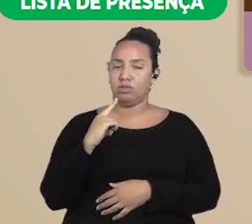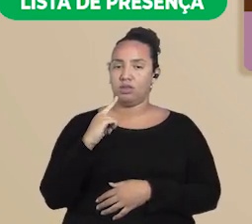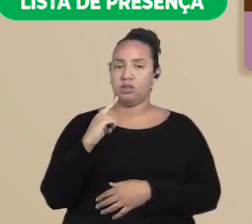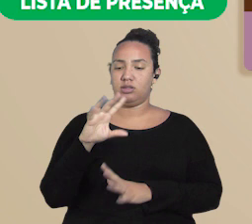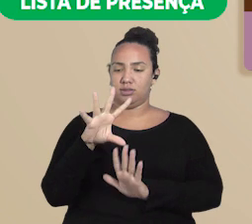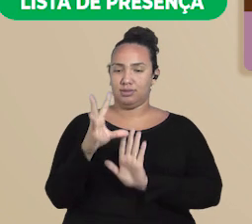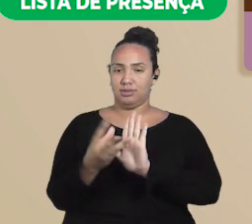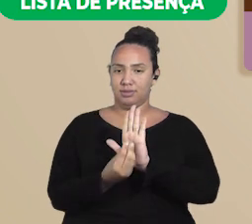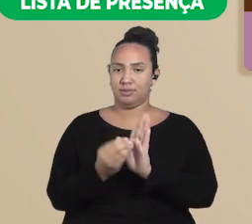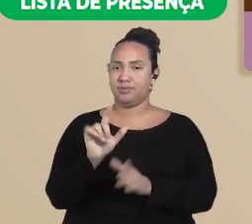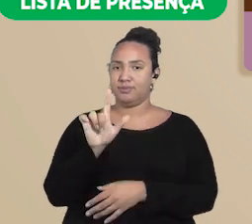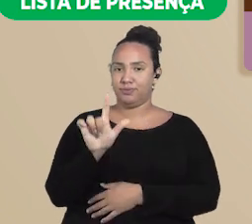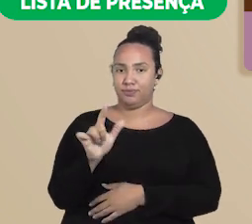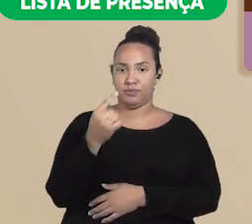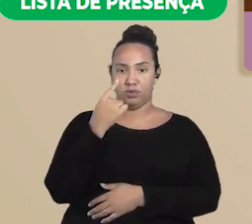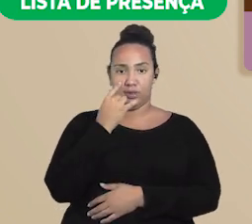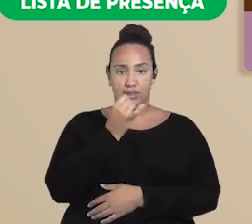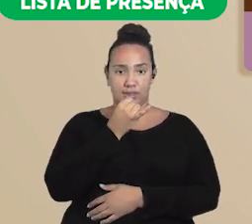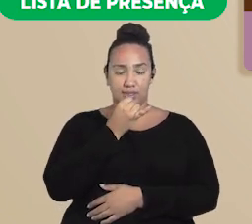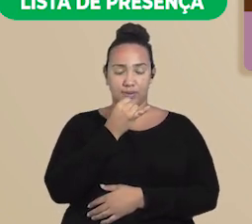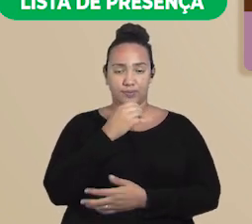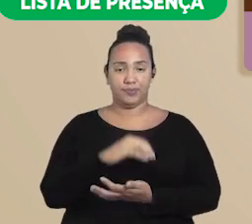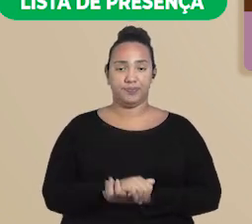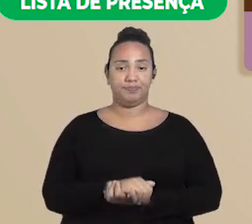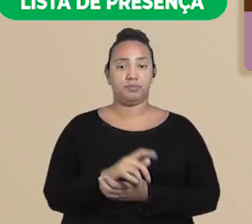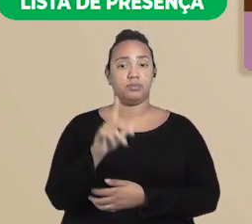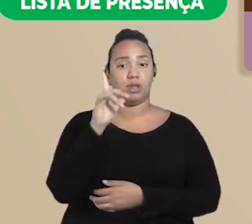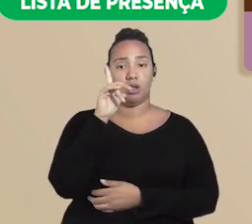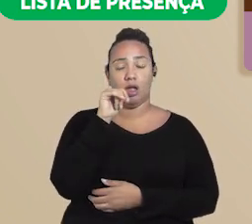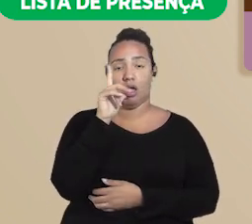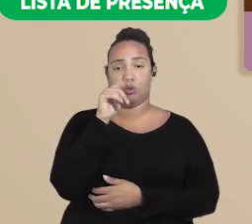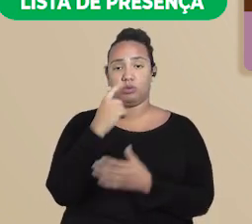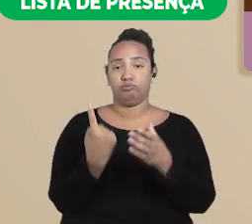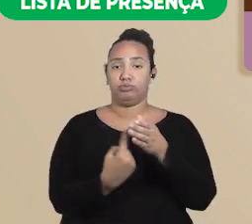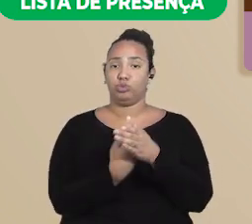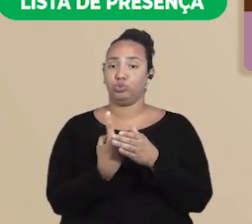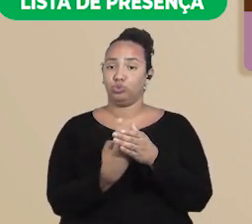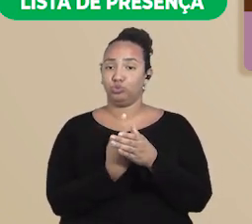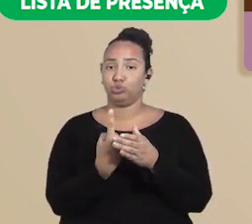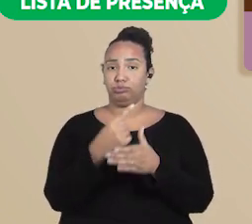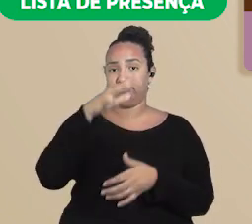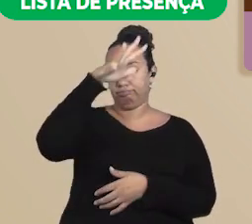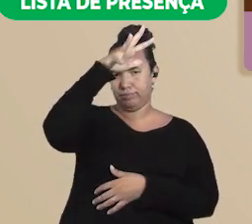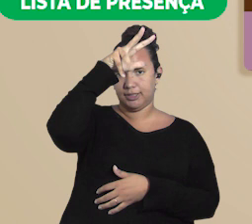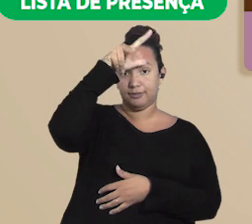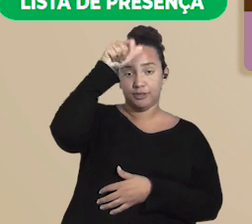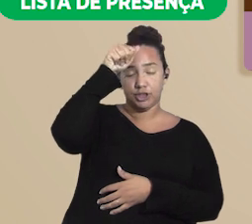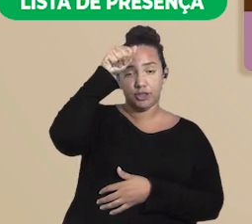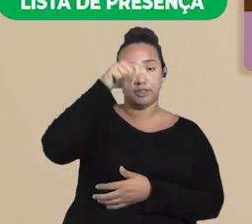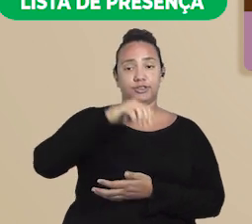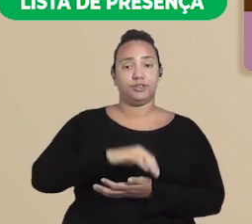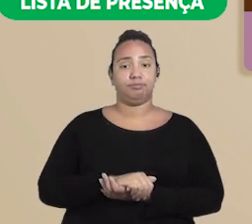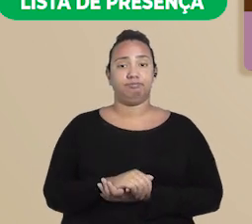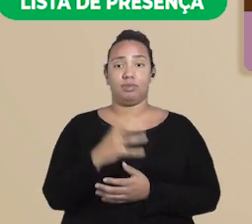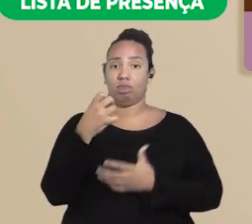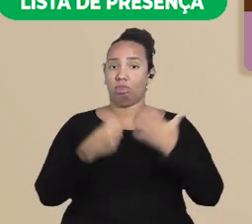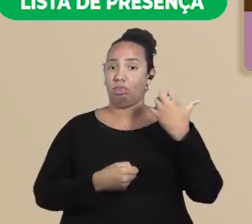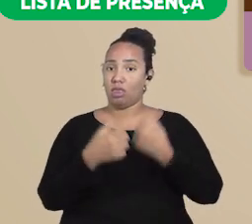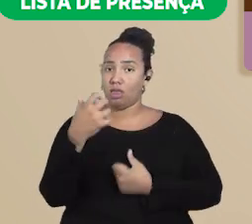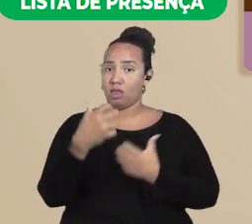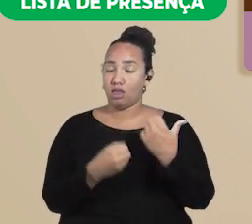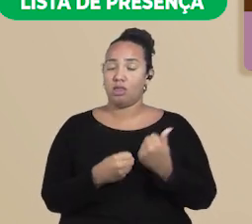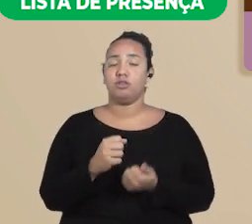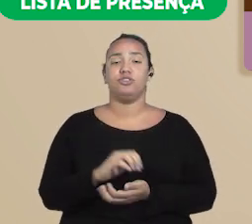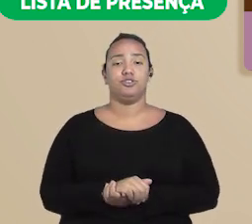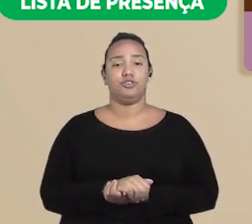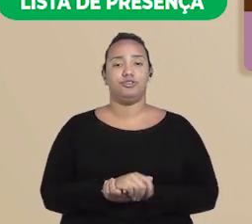embalagens de 1 litro? Aqui estão alguns exemplos. A água, o suco, o refrigerante, o